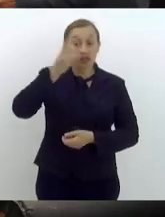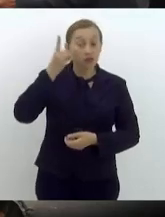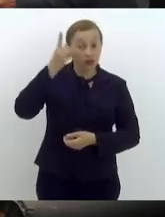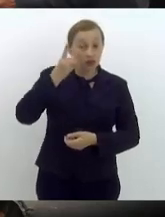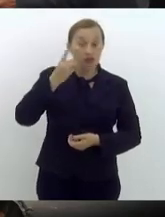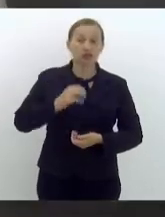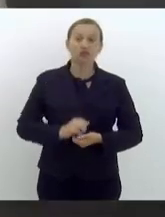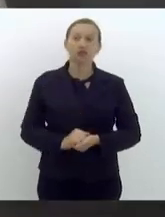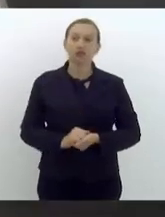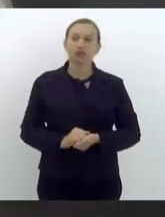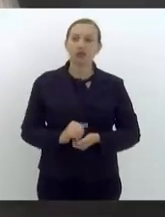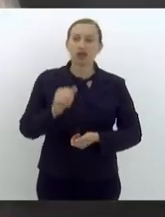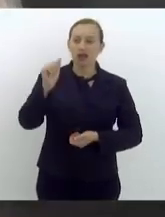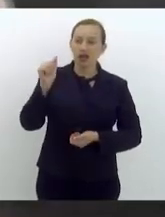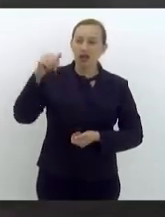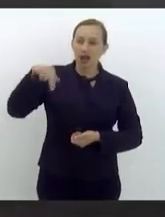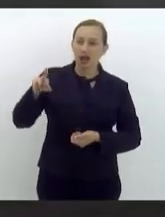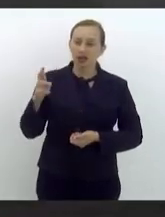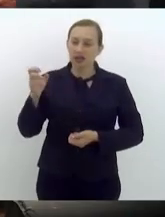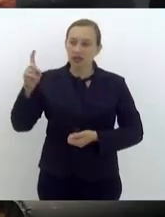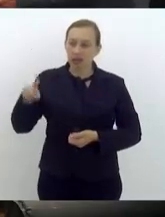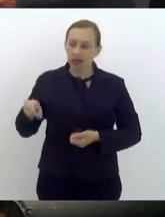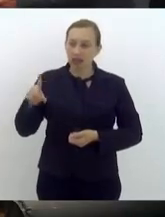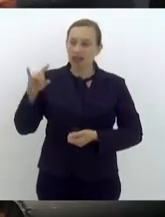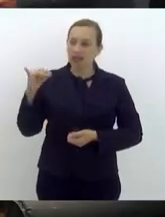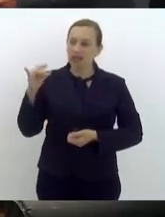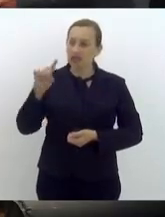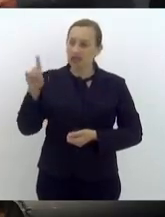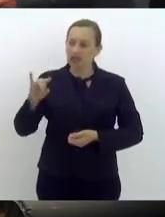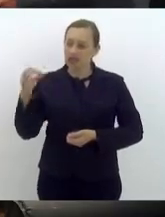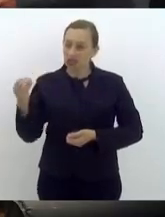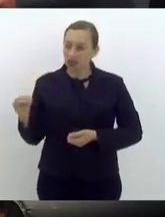Deputado Andrezinho Siciliano.